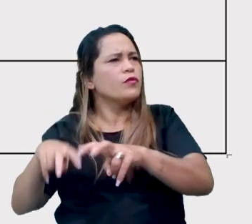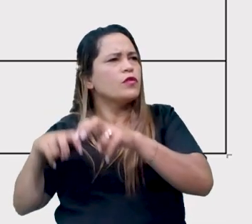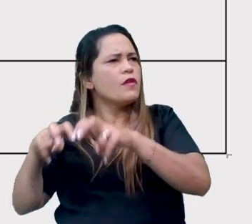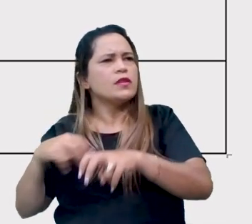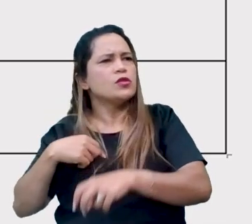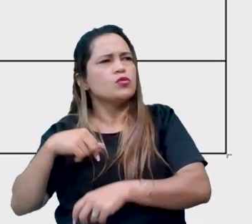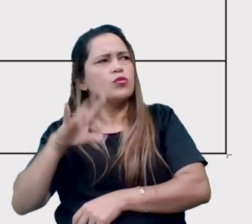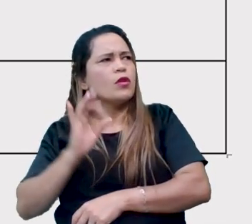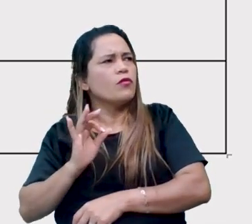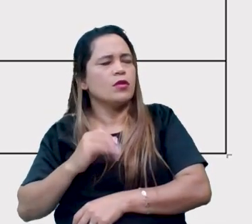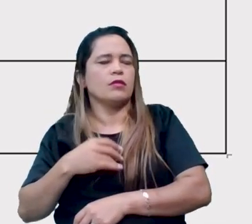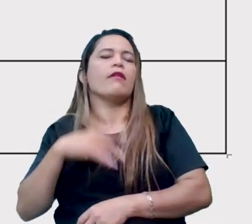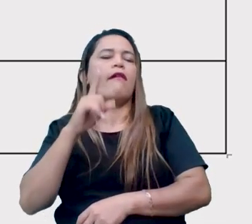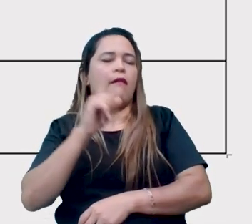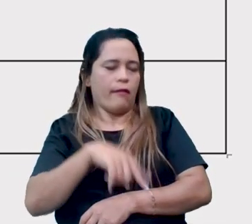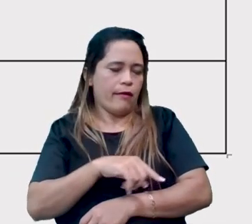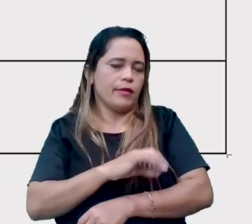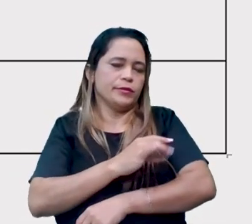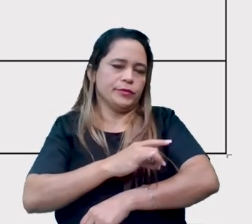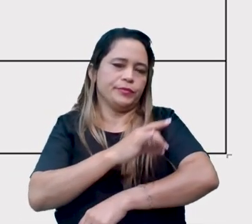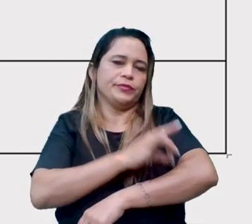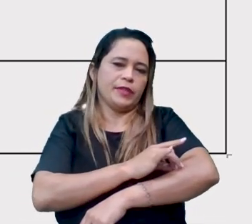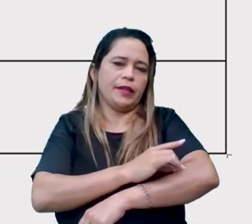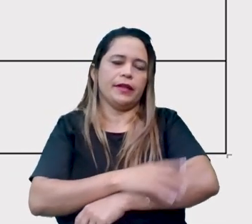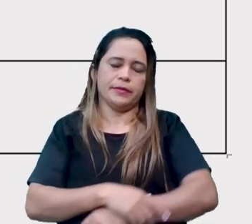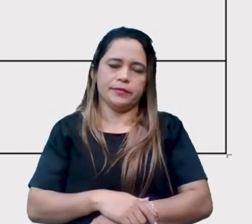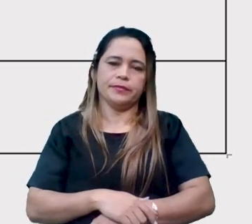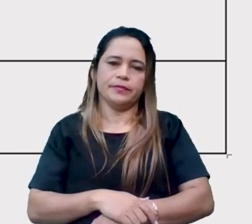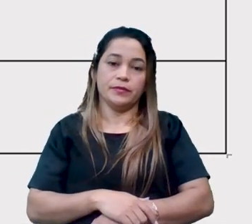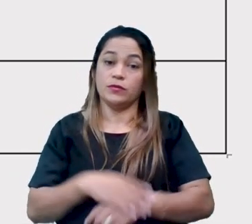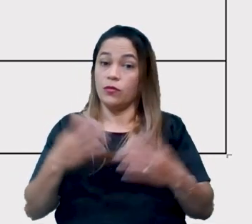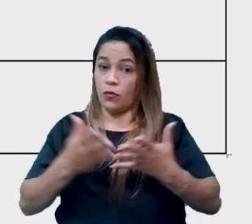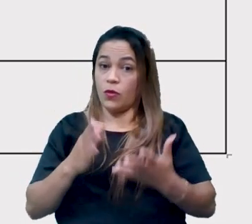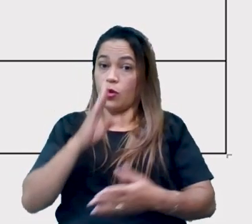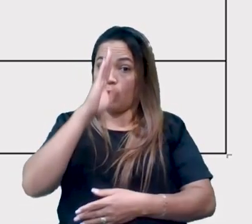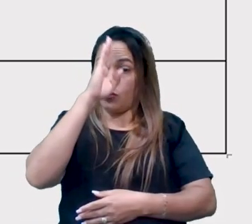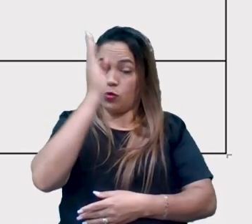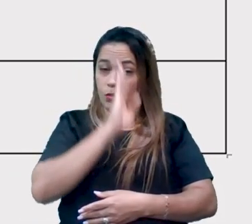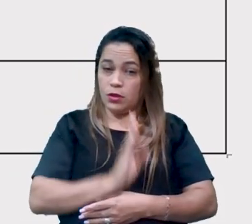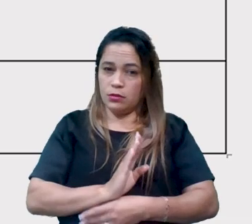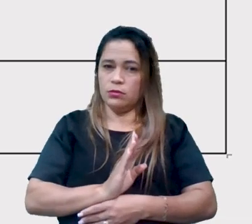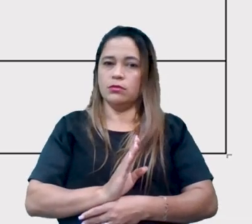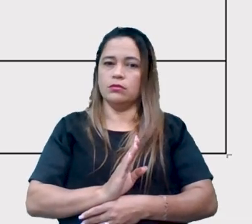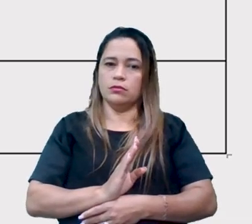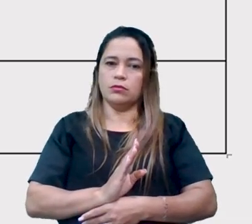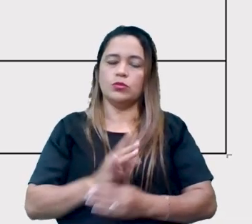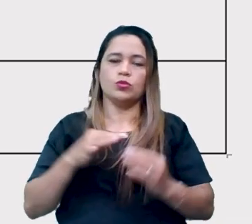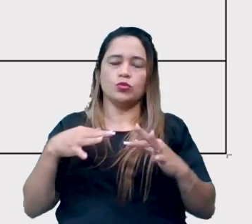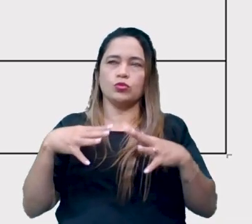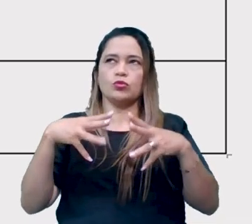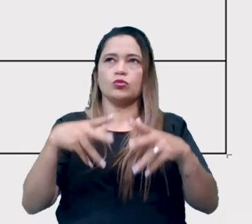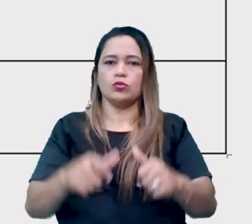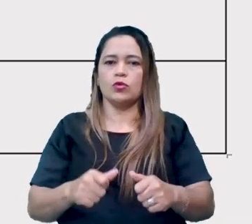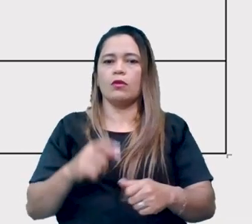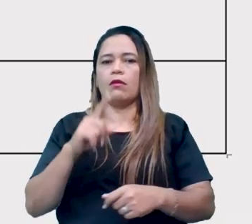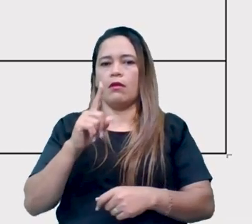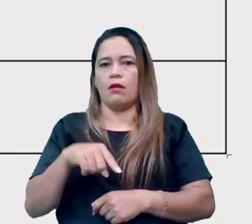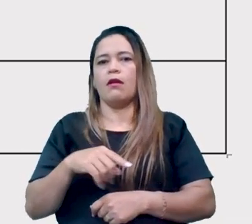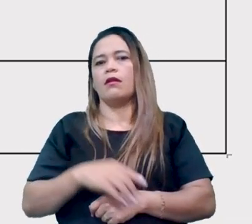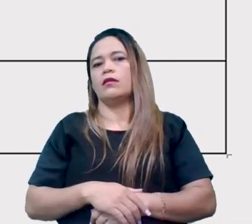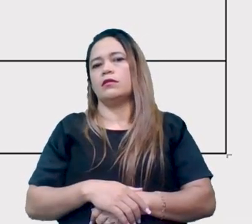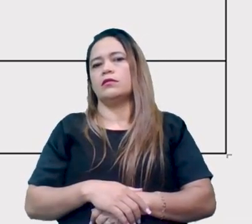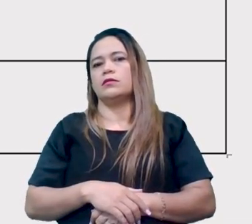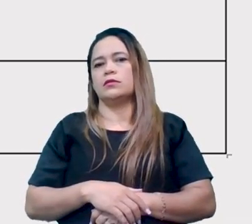amarela. Ela pegou através do mosquito Aedes aegypti. Hoje, no Brasil, os últimos casos, todos eles relatados nos últimos anos, são de febre